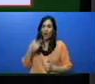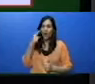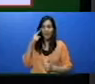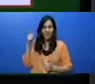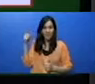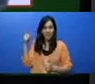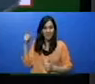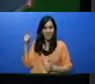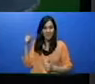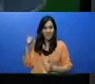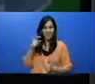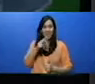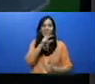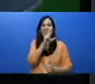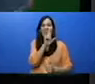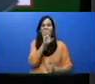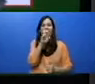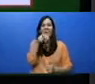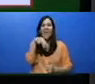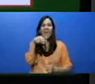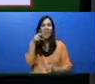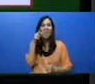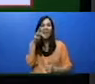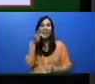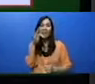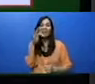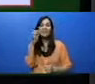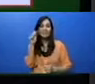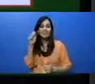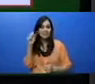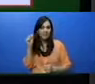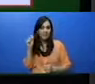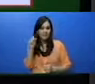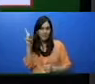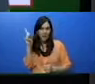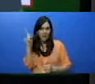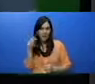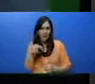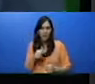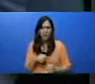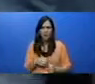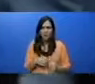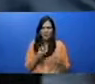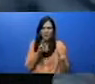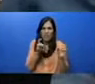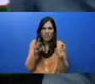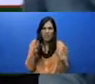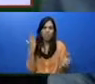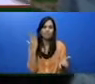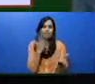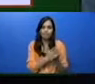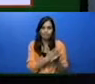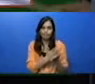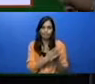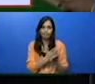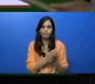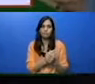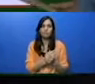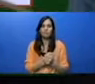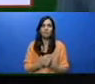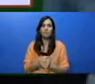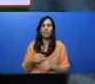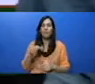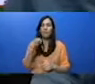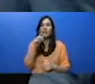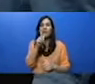exemplos, aos RENCTAS, que é a Rede Nacional de Combate ao Tráfico de Animais Silvestres, o Greenpeace, que vocês devem ter ouvido já